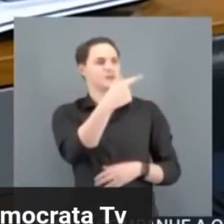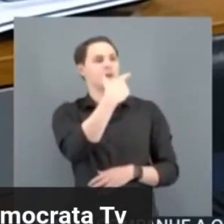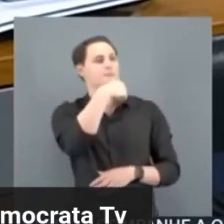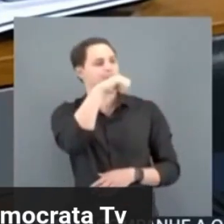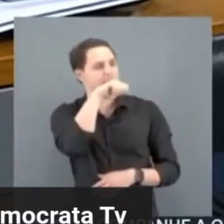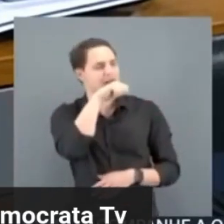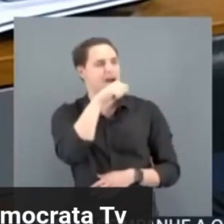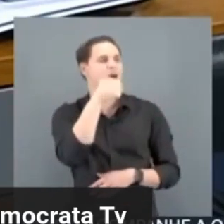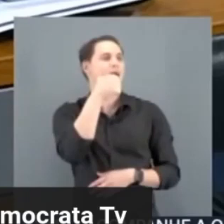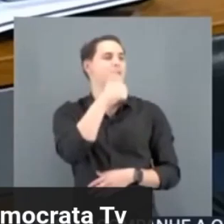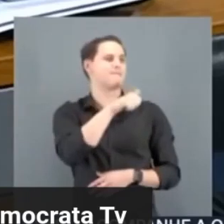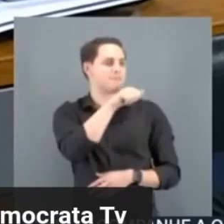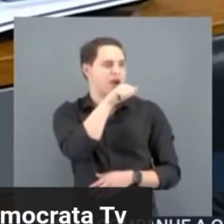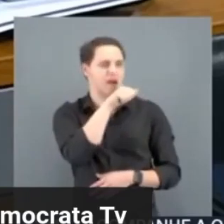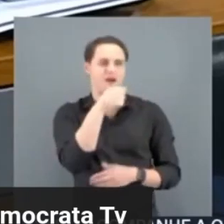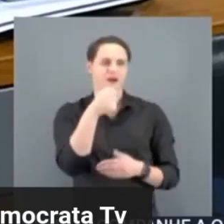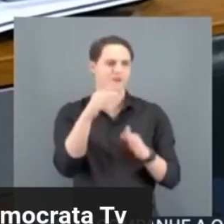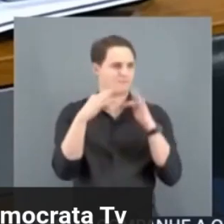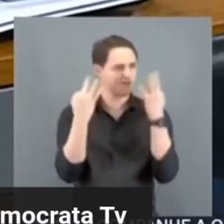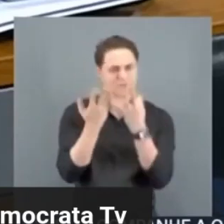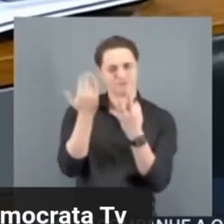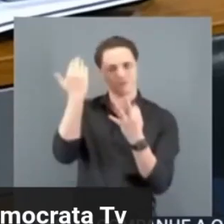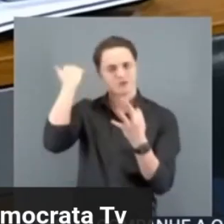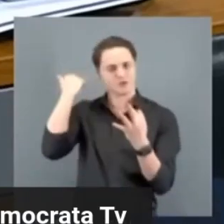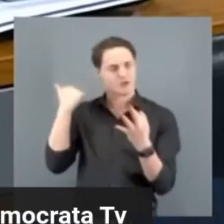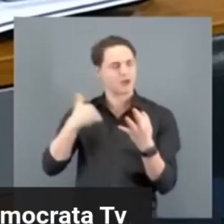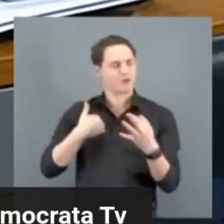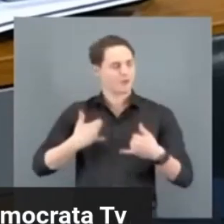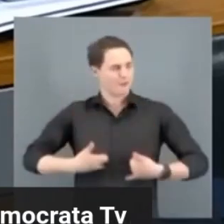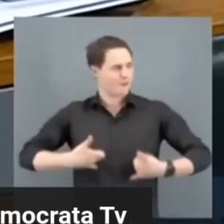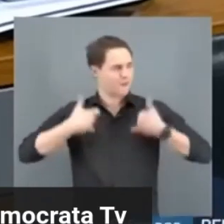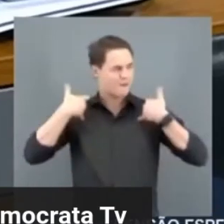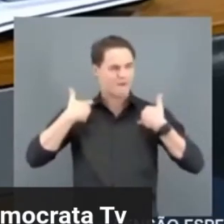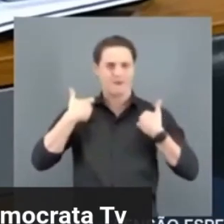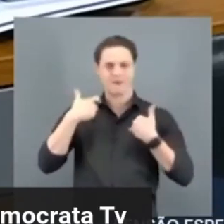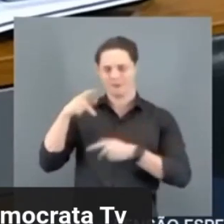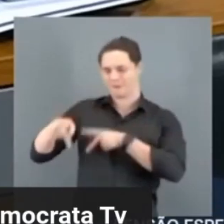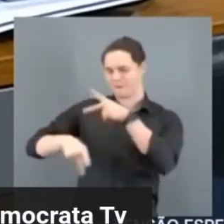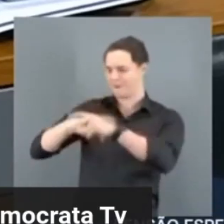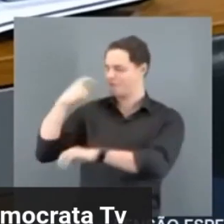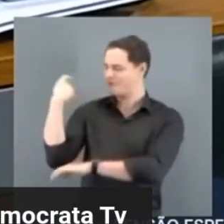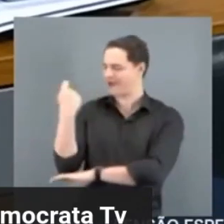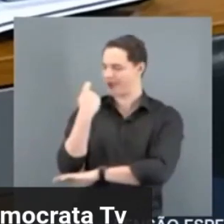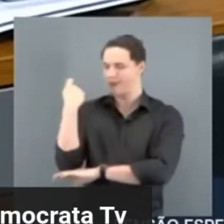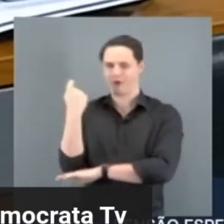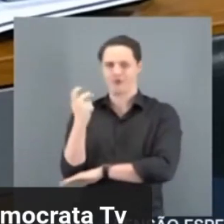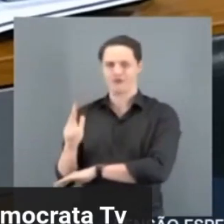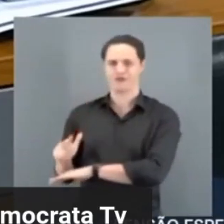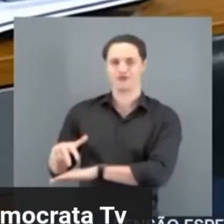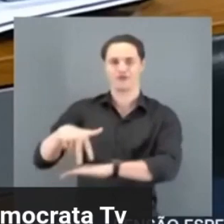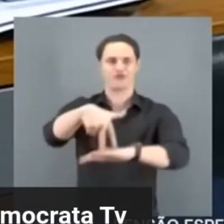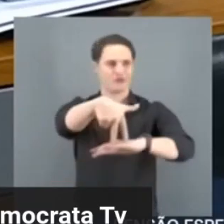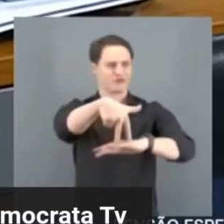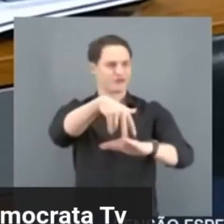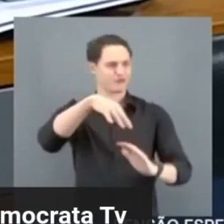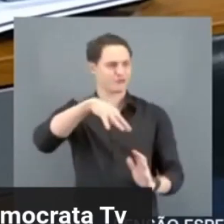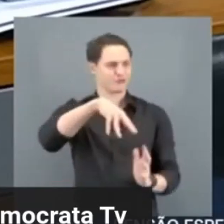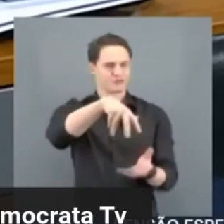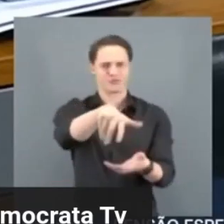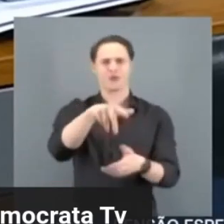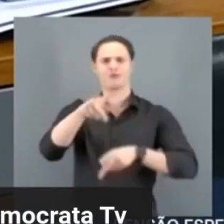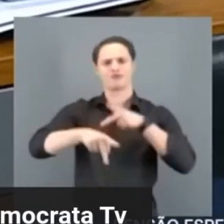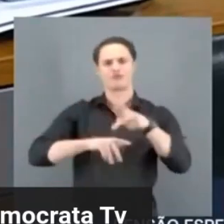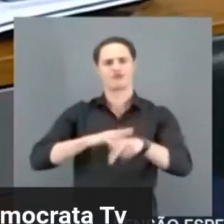de ser neta de gaúchos, desse povo que desbrava não só o Brasil, mas o mundo. Esse povo cheio